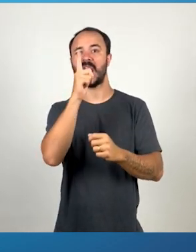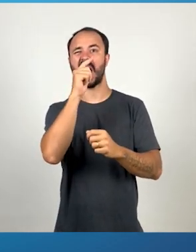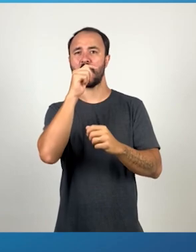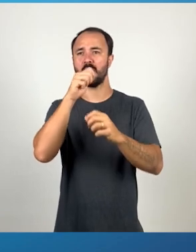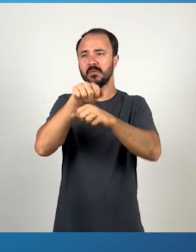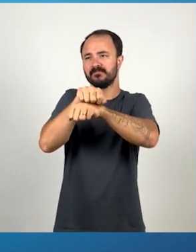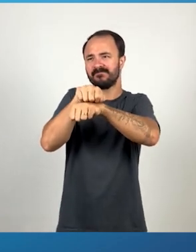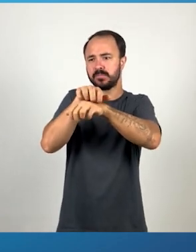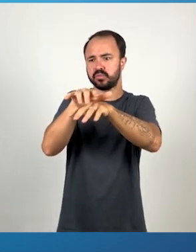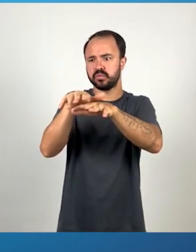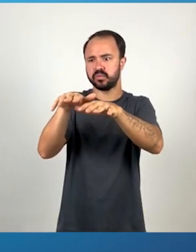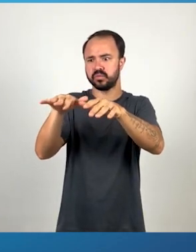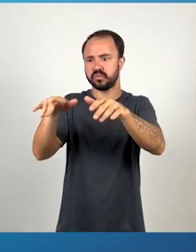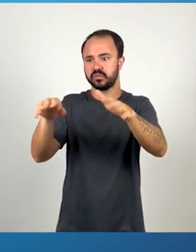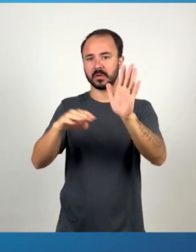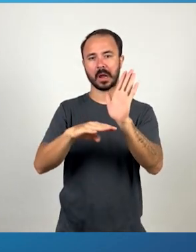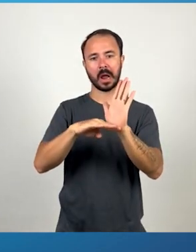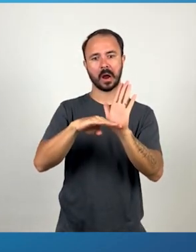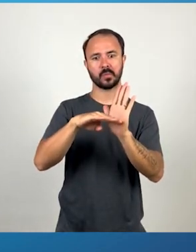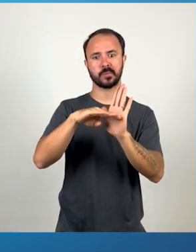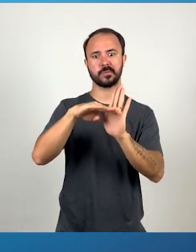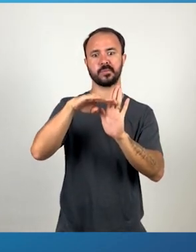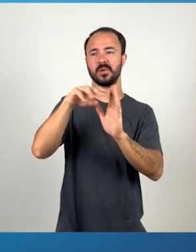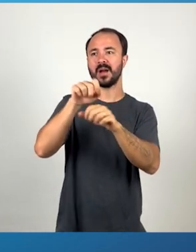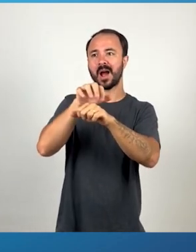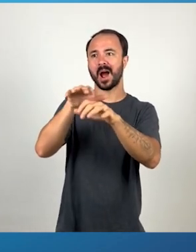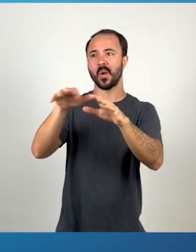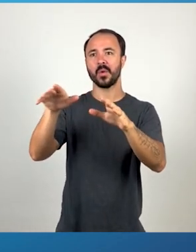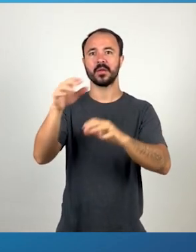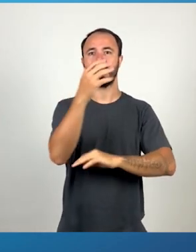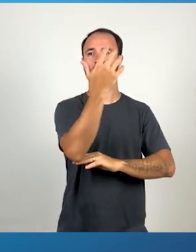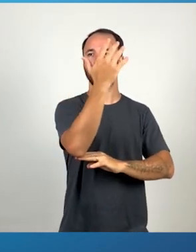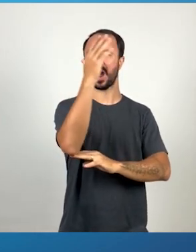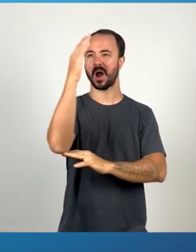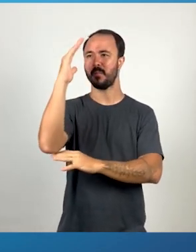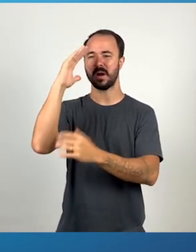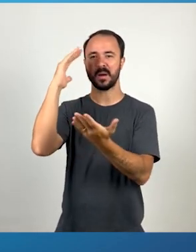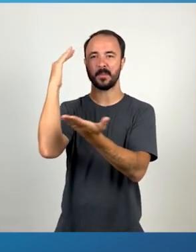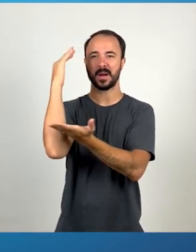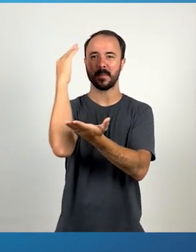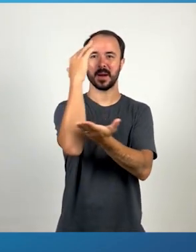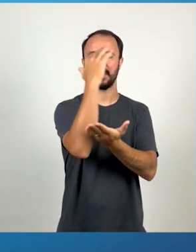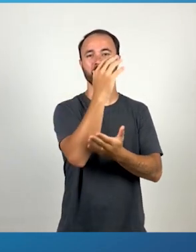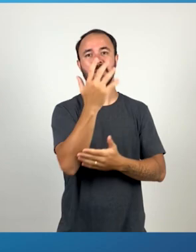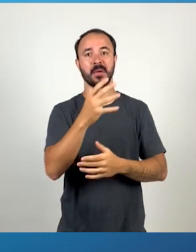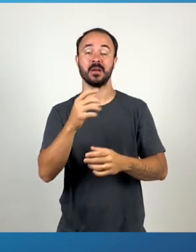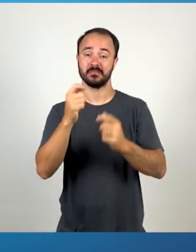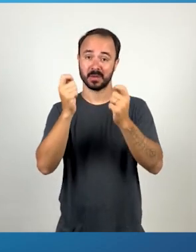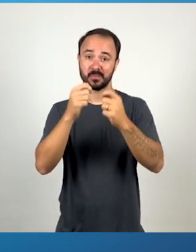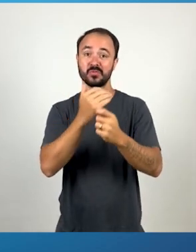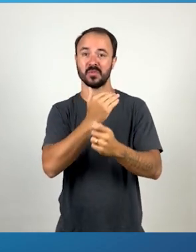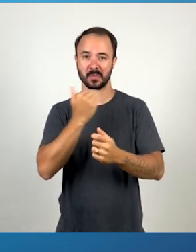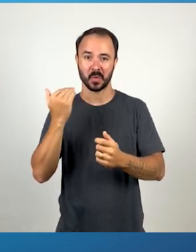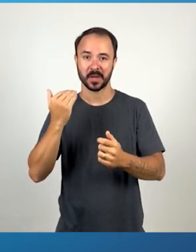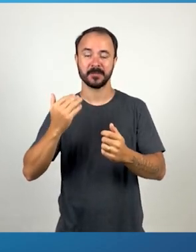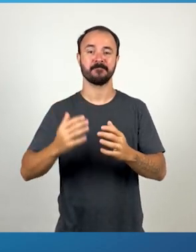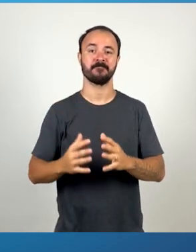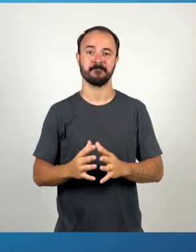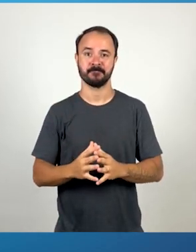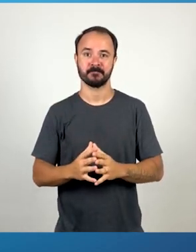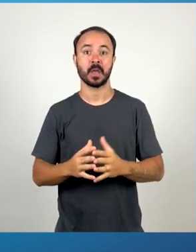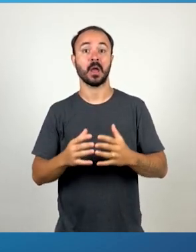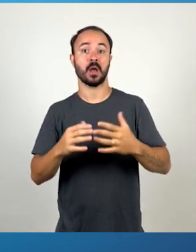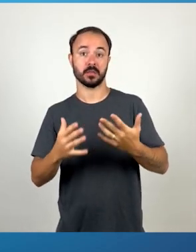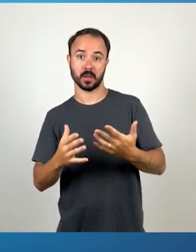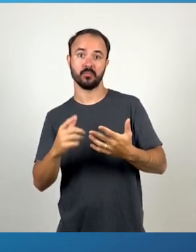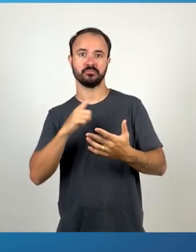destruindo ecossistemas ou mesmo causando desequilíbrio ecológico nas imediações dessas áreas, tá? Então, quando é